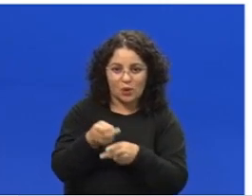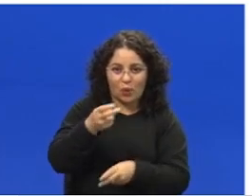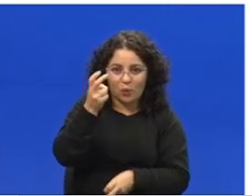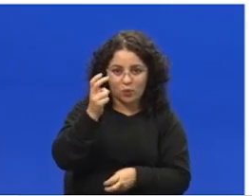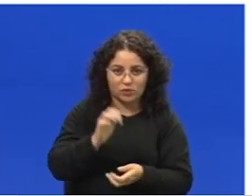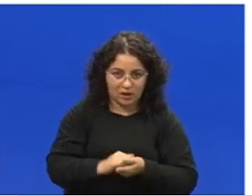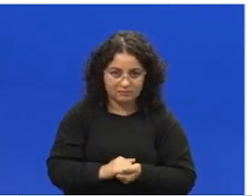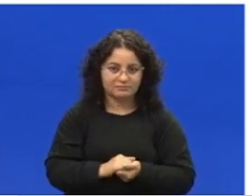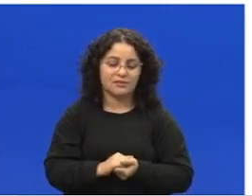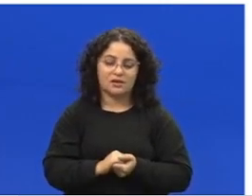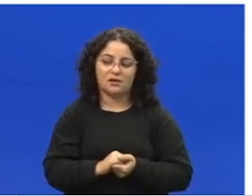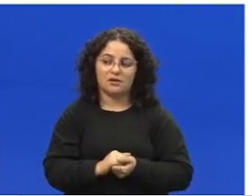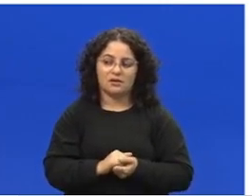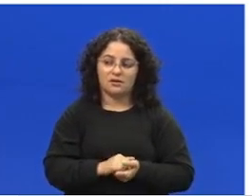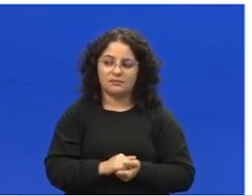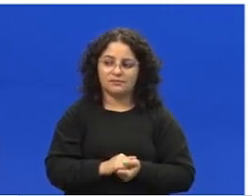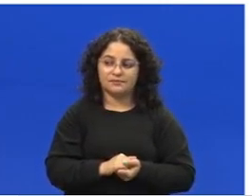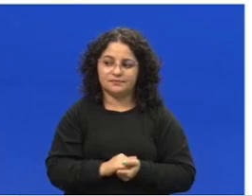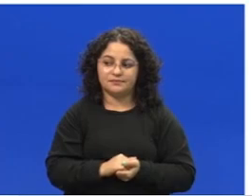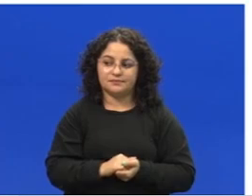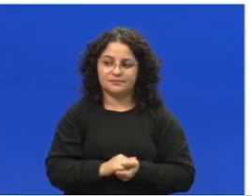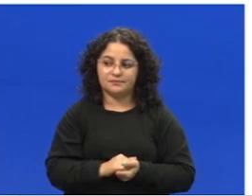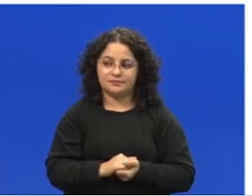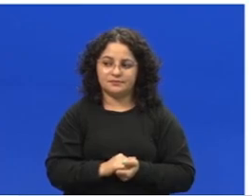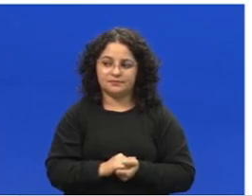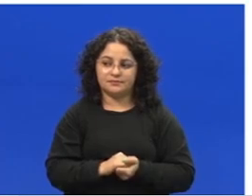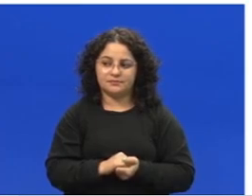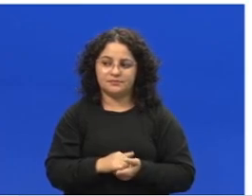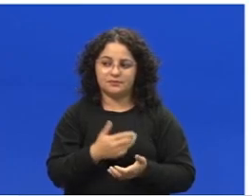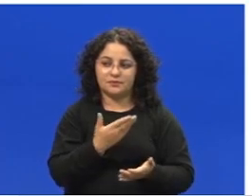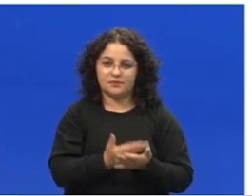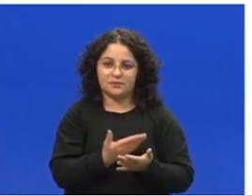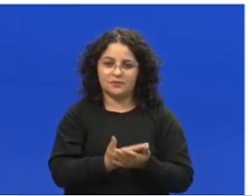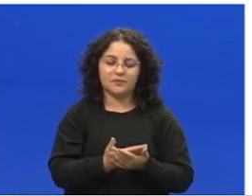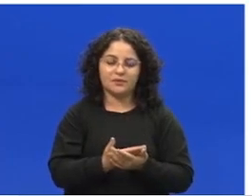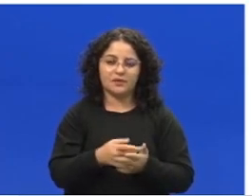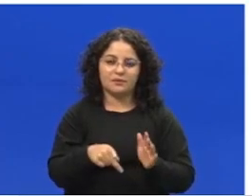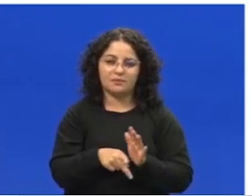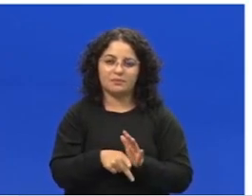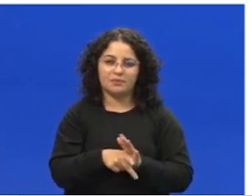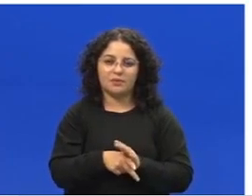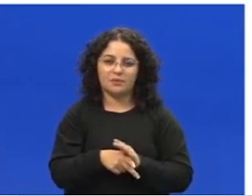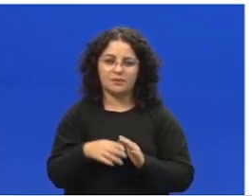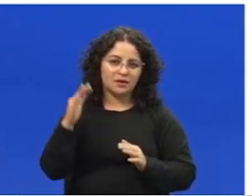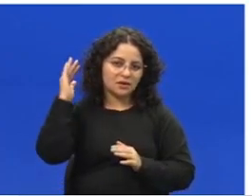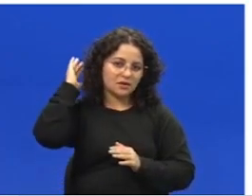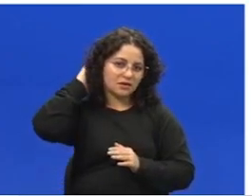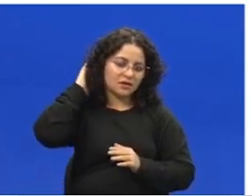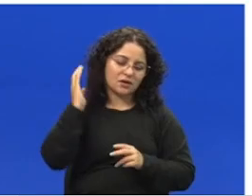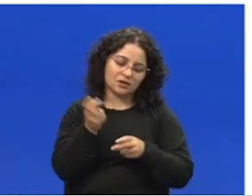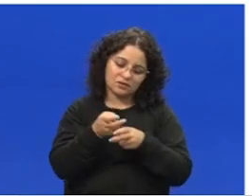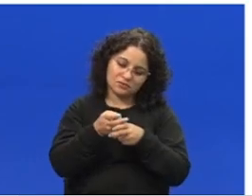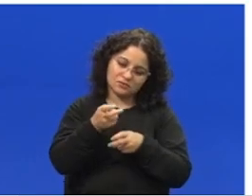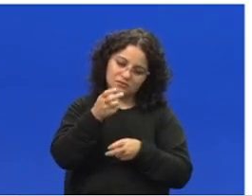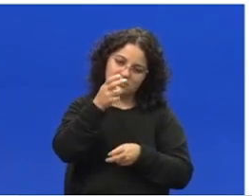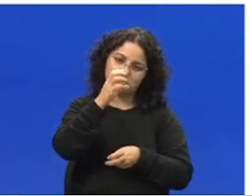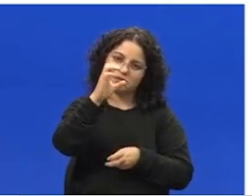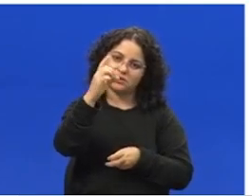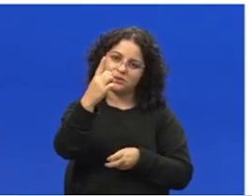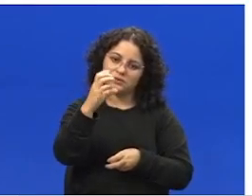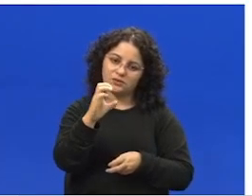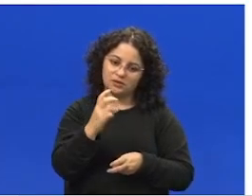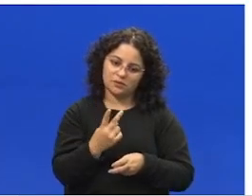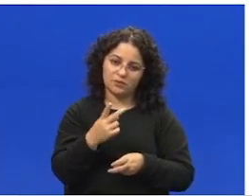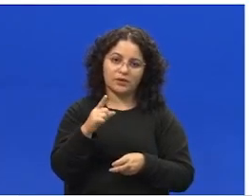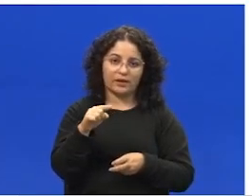Na parte, né, bem no comecinho da nossa coluna, né, no final do crânio, entre C1 e C2, a gente tem o